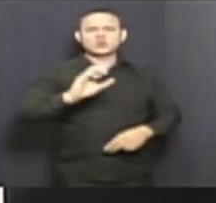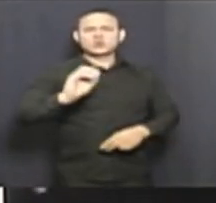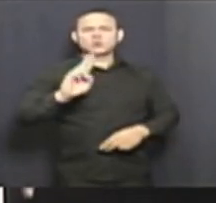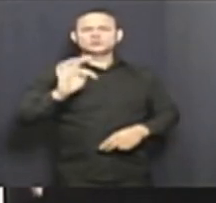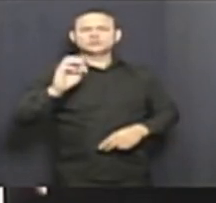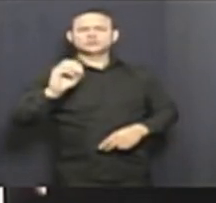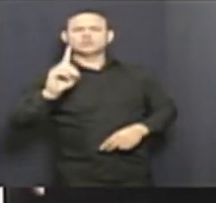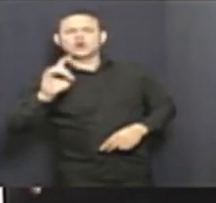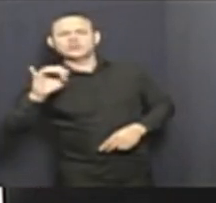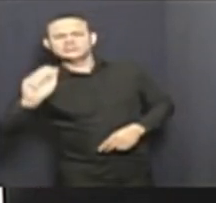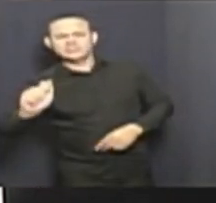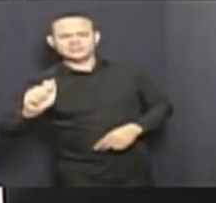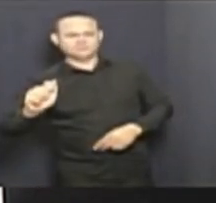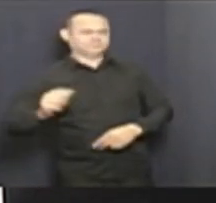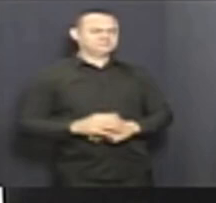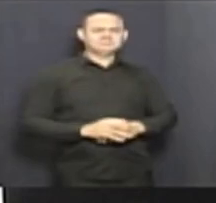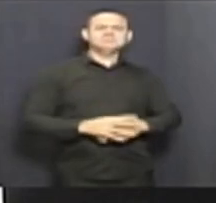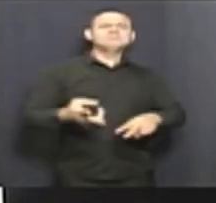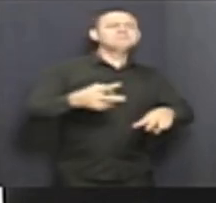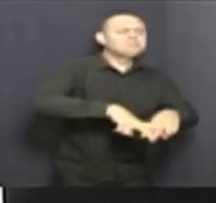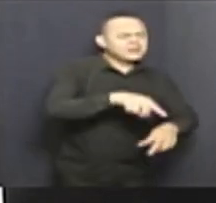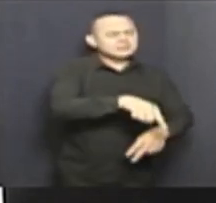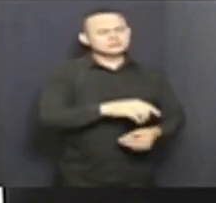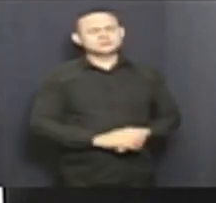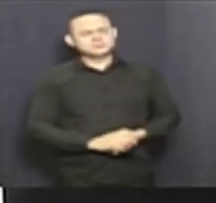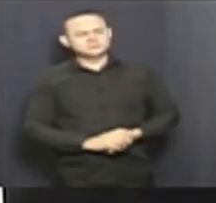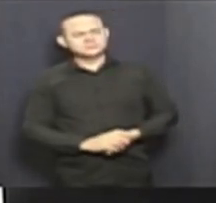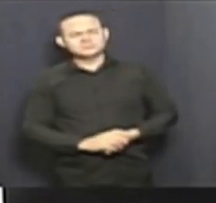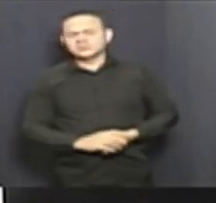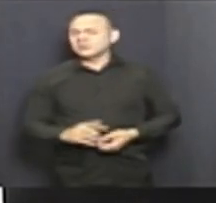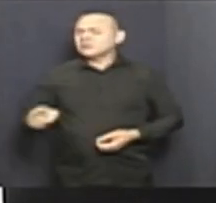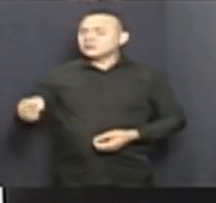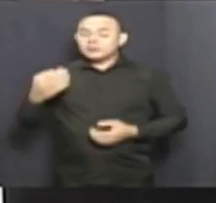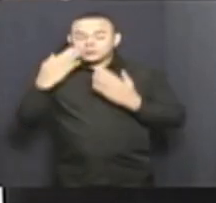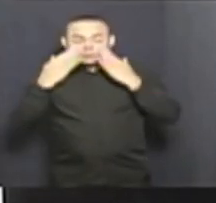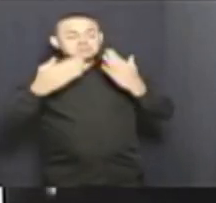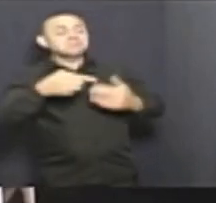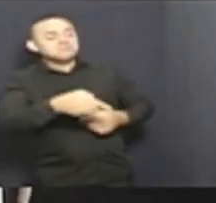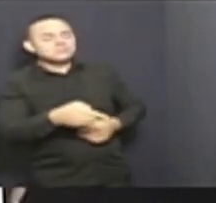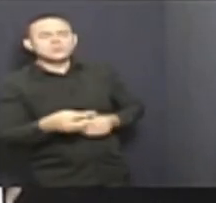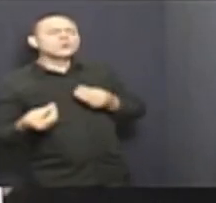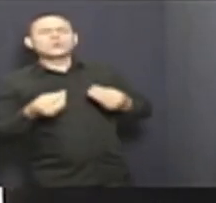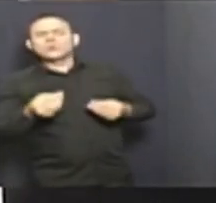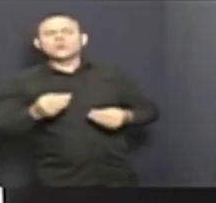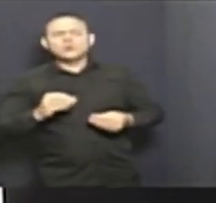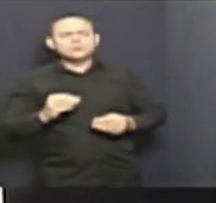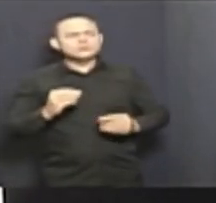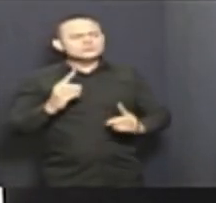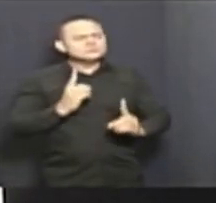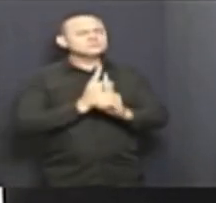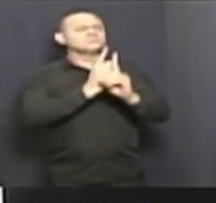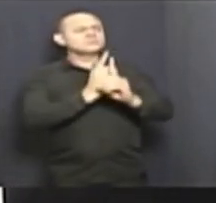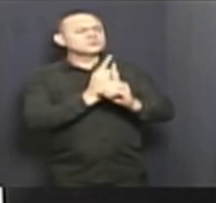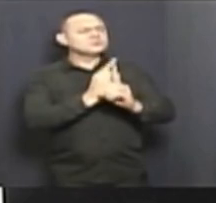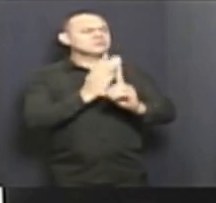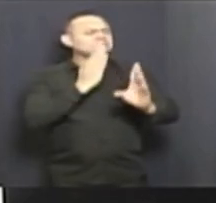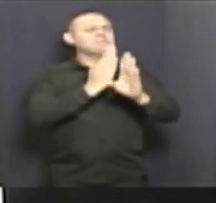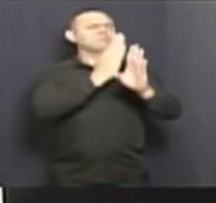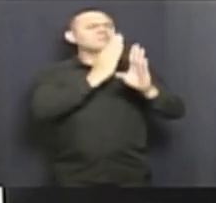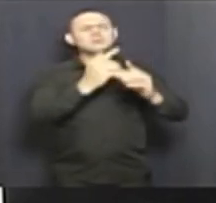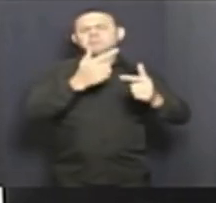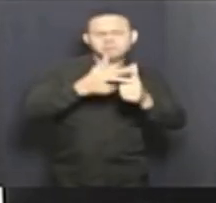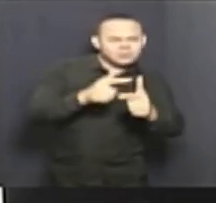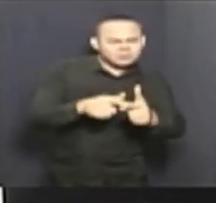apresentasse para todos nós a sua visão de como enfrentar o problema da segurança pública de uma maneira geral